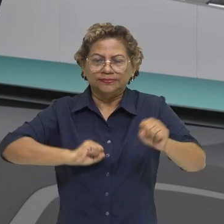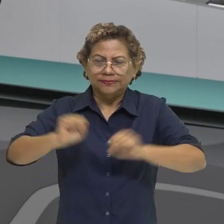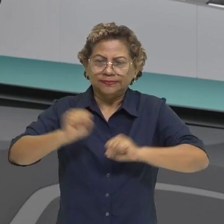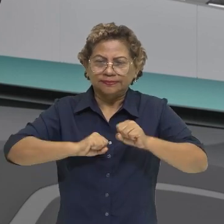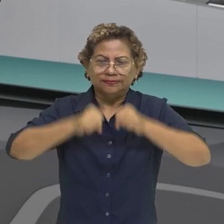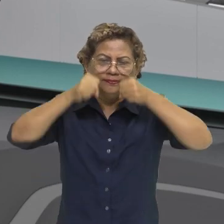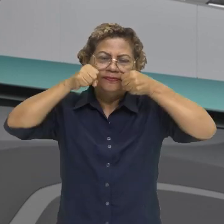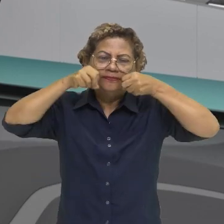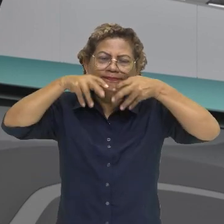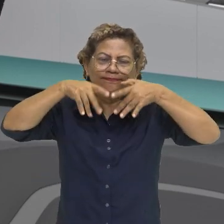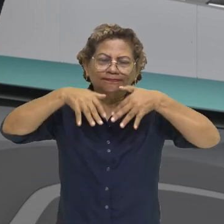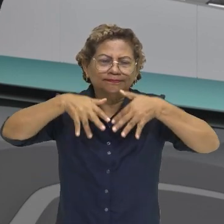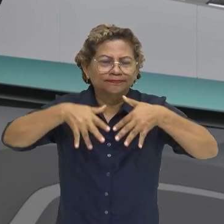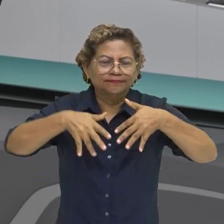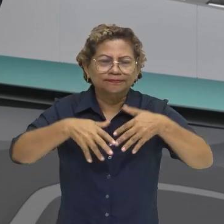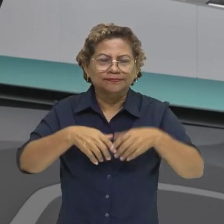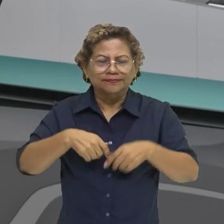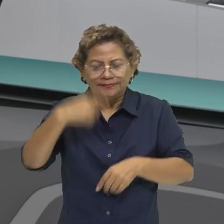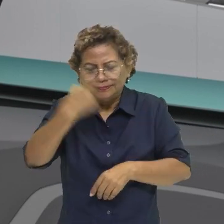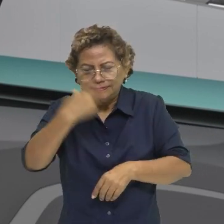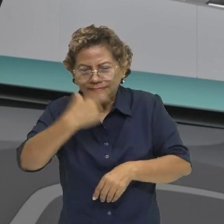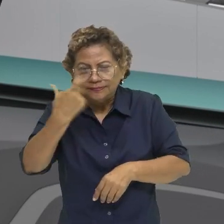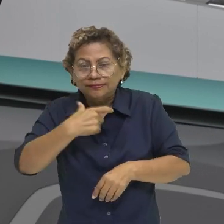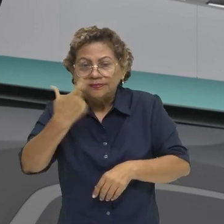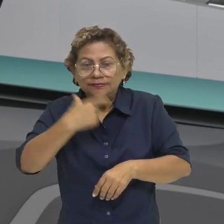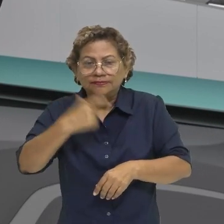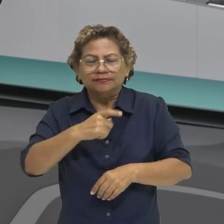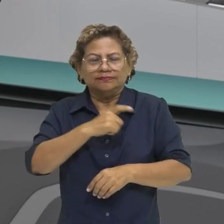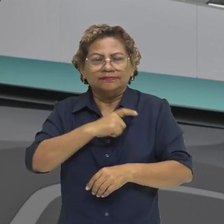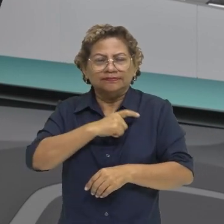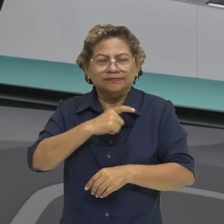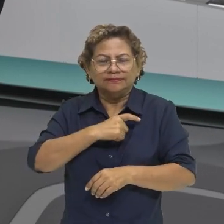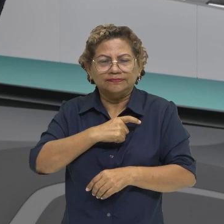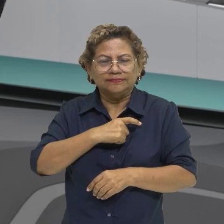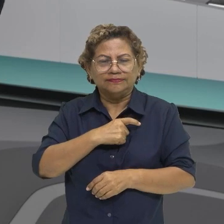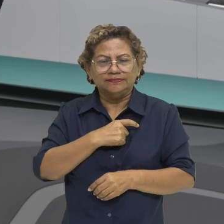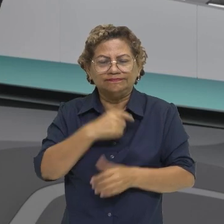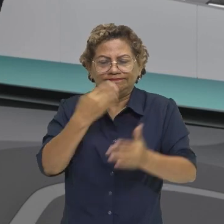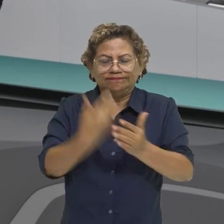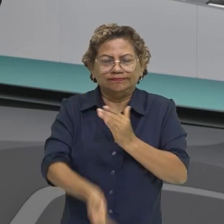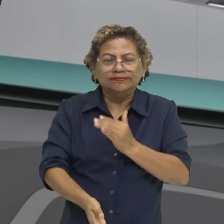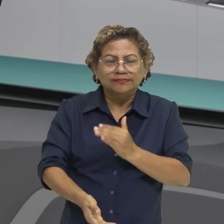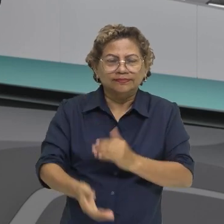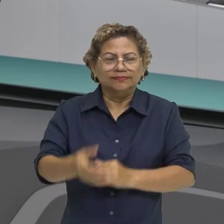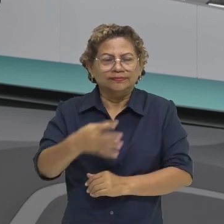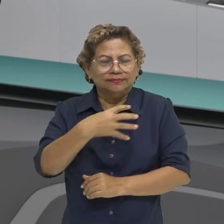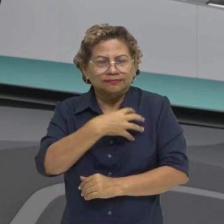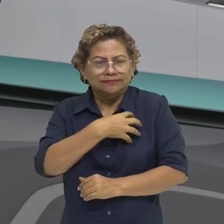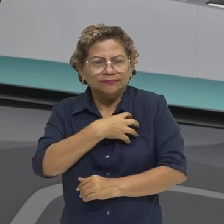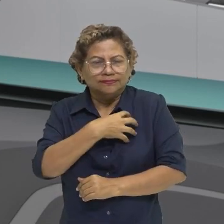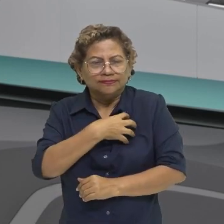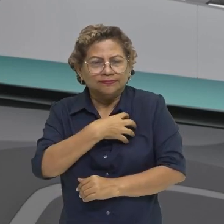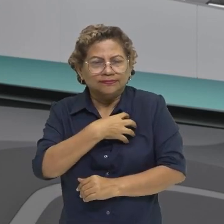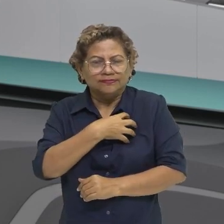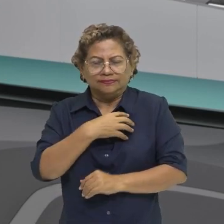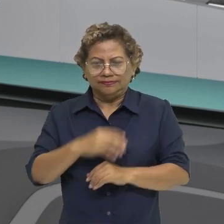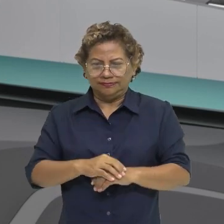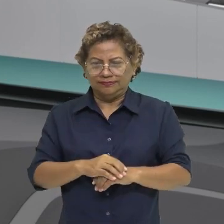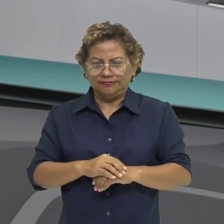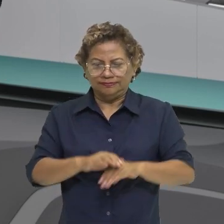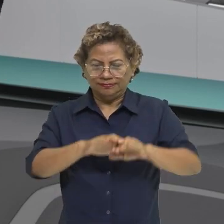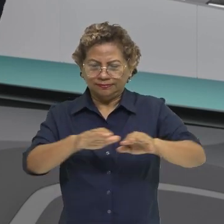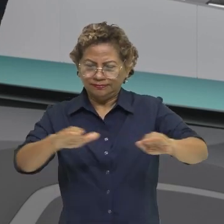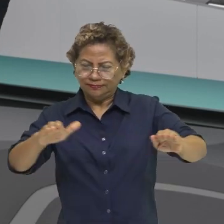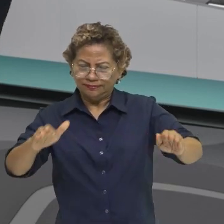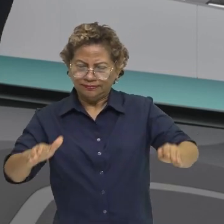lágrimas saudosas, legado acerbo da aventura extinta. Dúbios achotes que a tremer clareiam